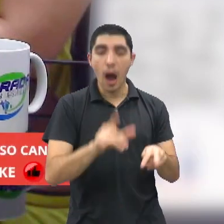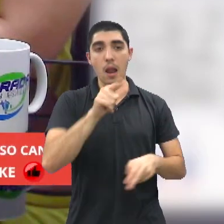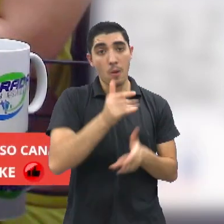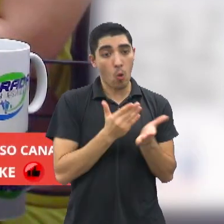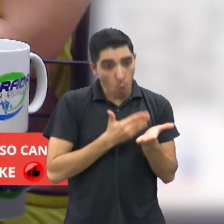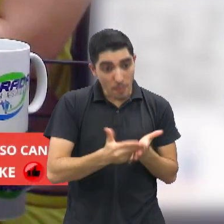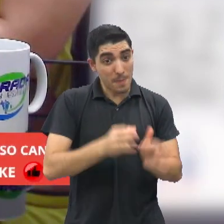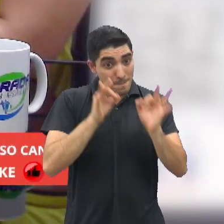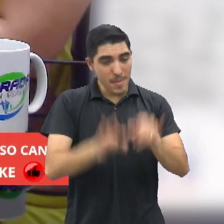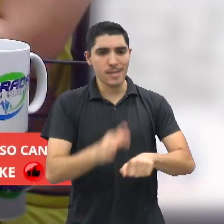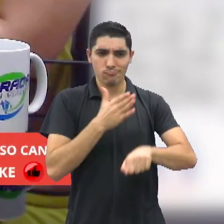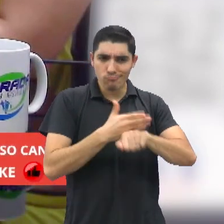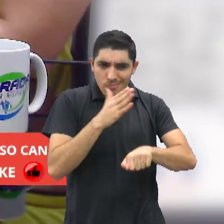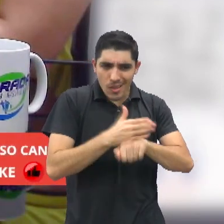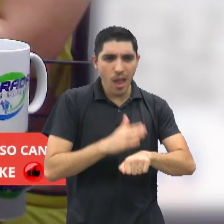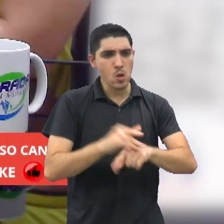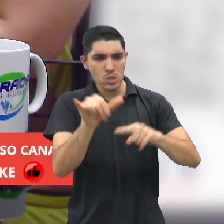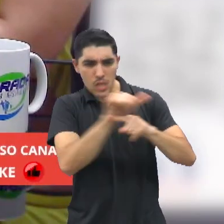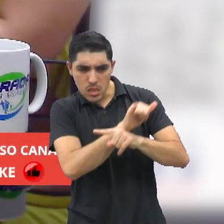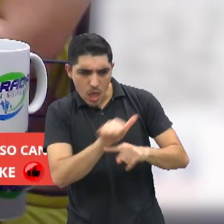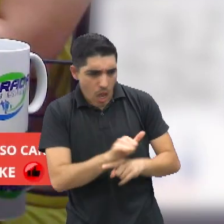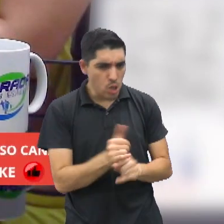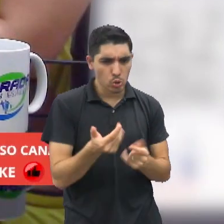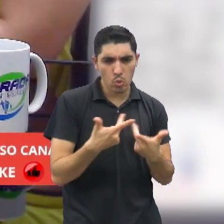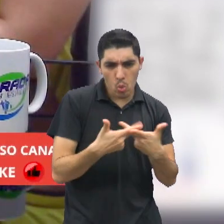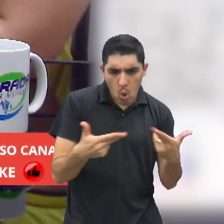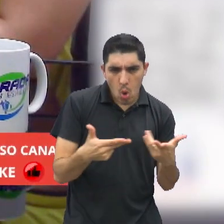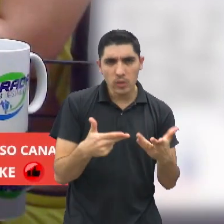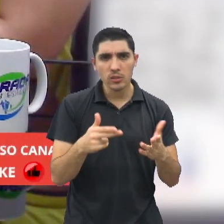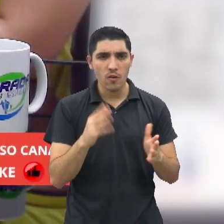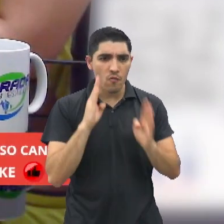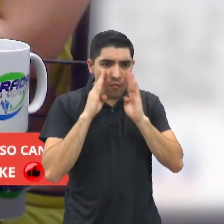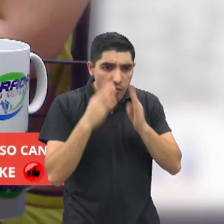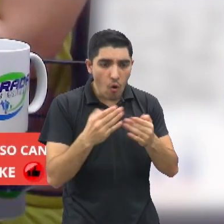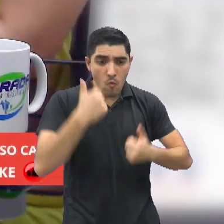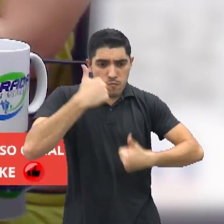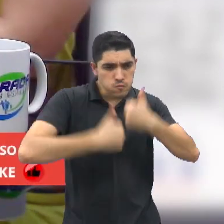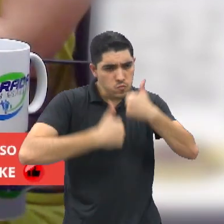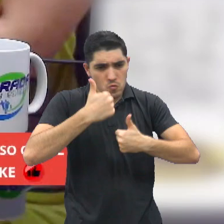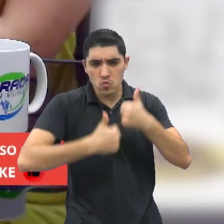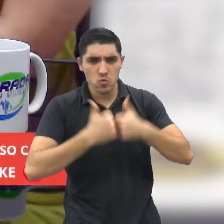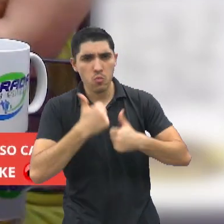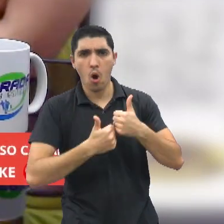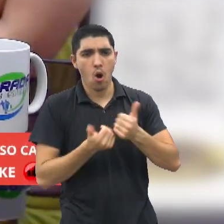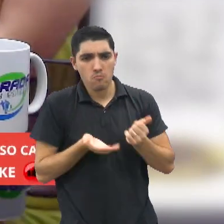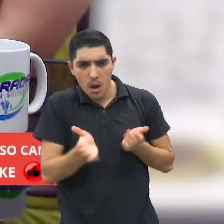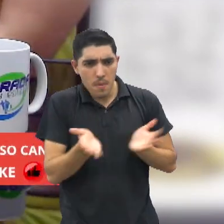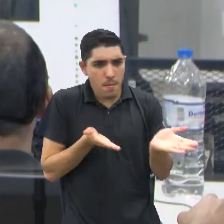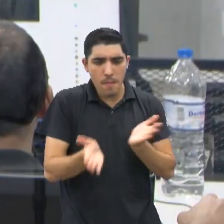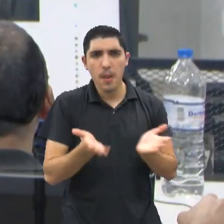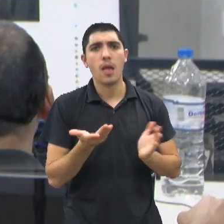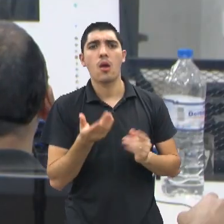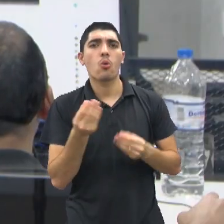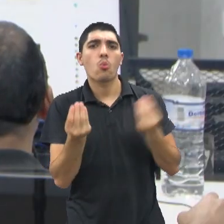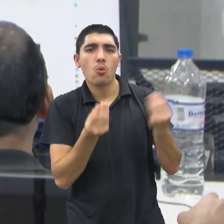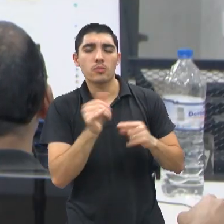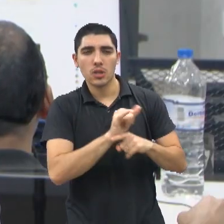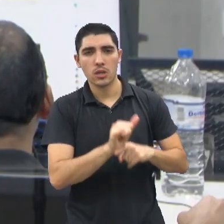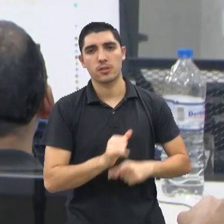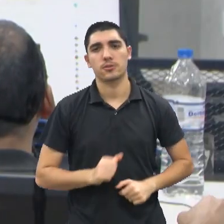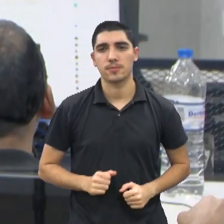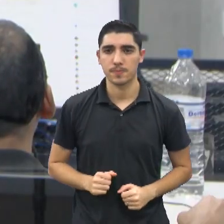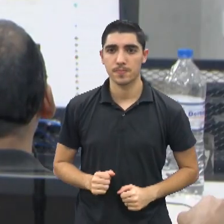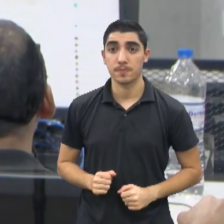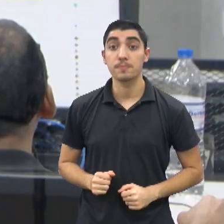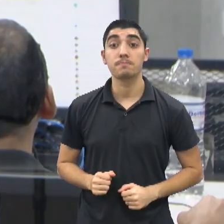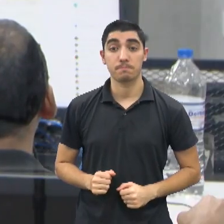trabalhar as questões né conceituais aquilo que você tem como modelo de jogo aquilo que você acredita o